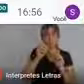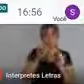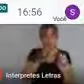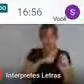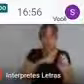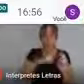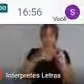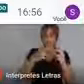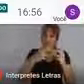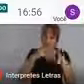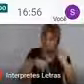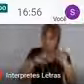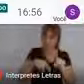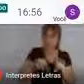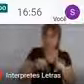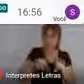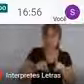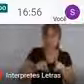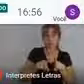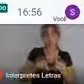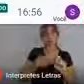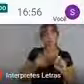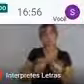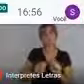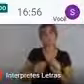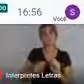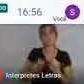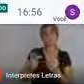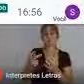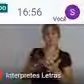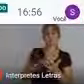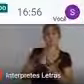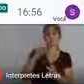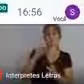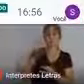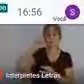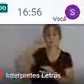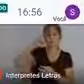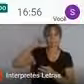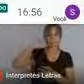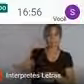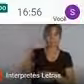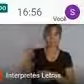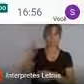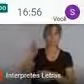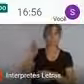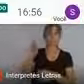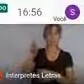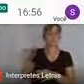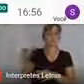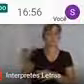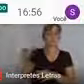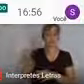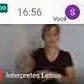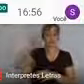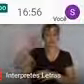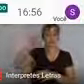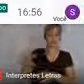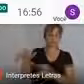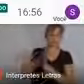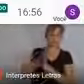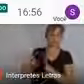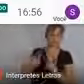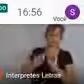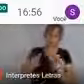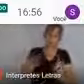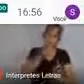inclusive, uma origem em línguas africanas, em línguas banto, por exemplo. Mas isso realmente ainda não foi confirmado. Então,